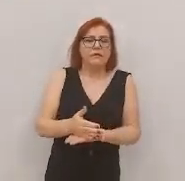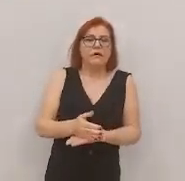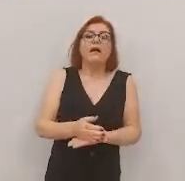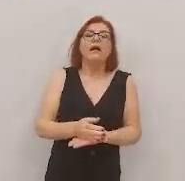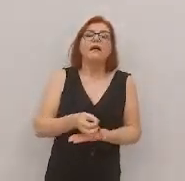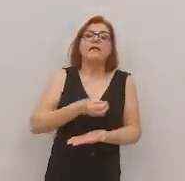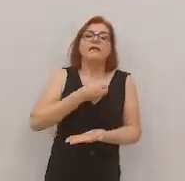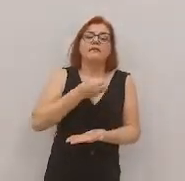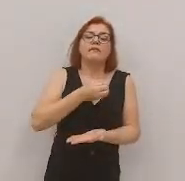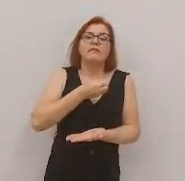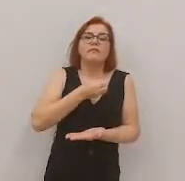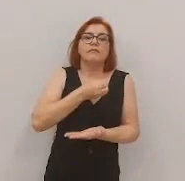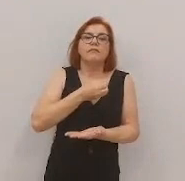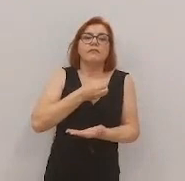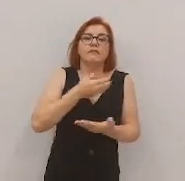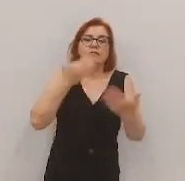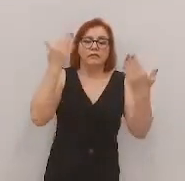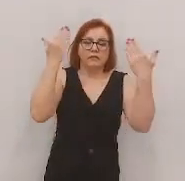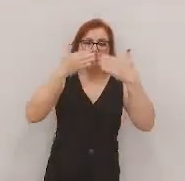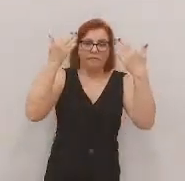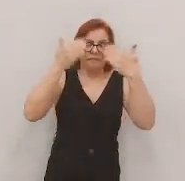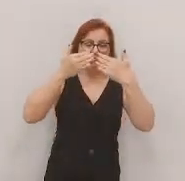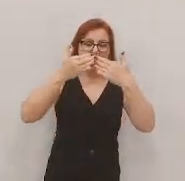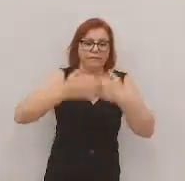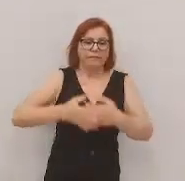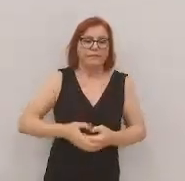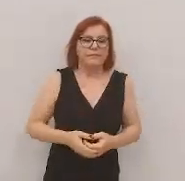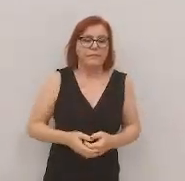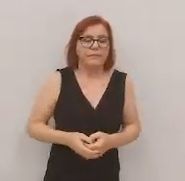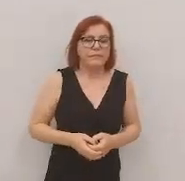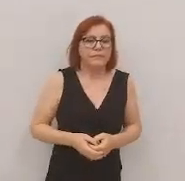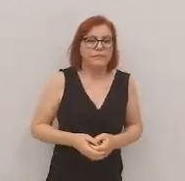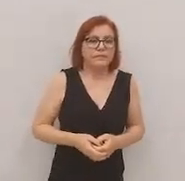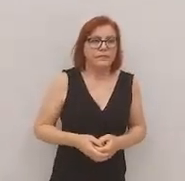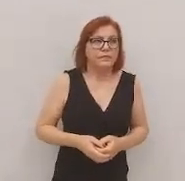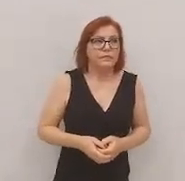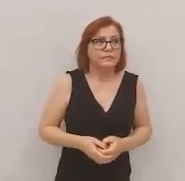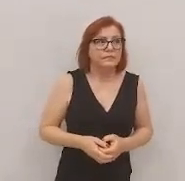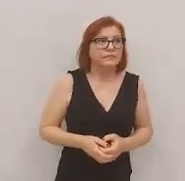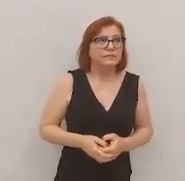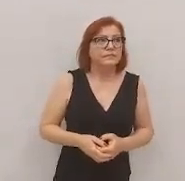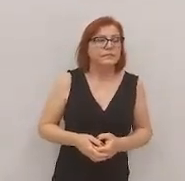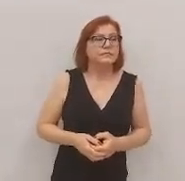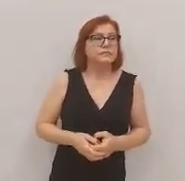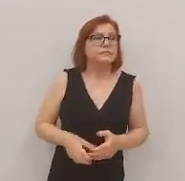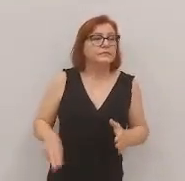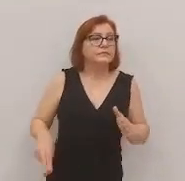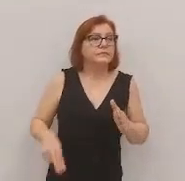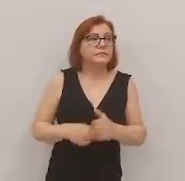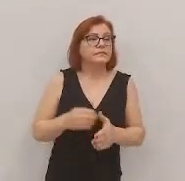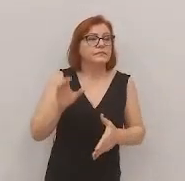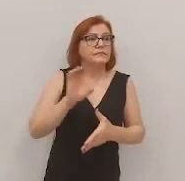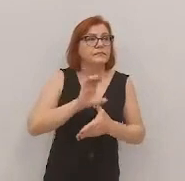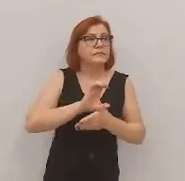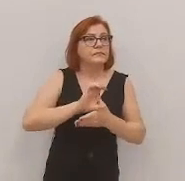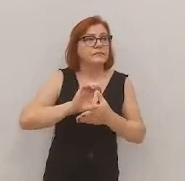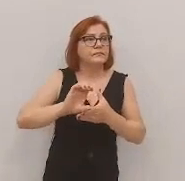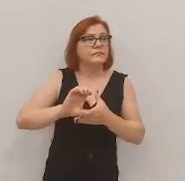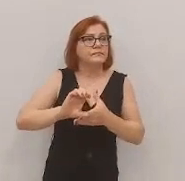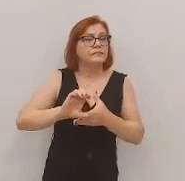né? Mas, no 4:6, é que eu tenho a minha tradução